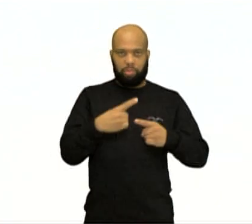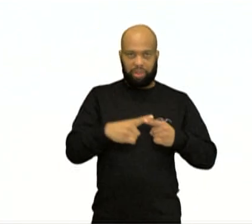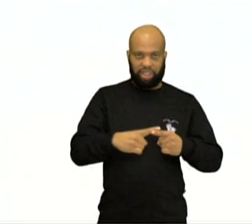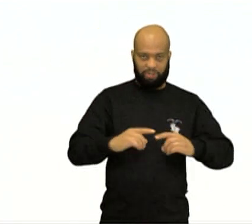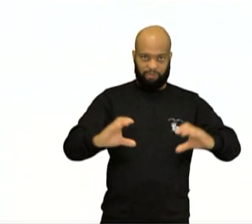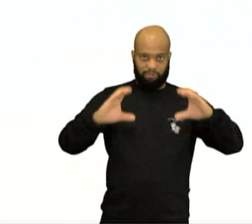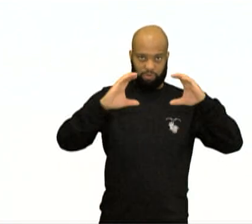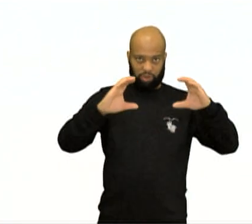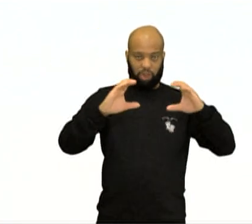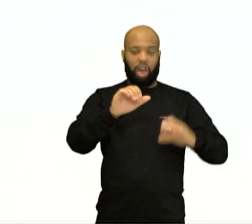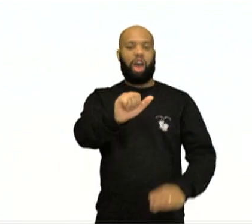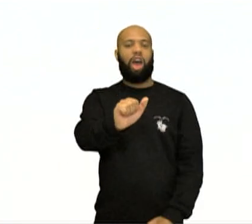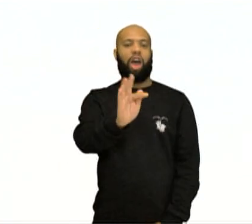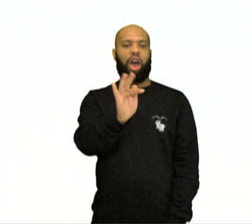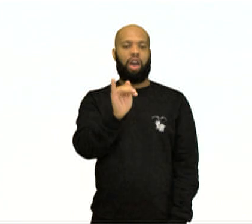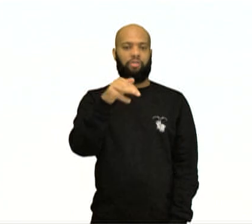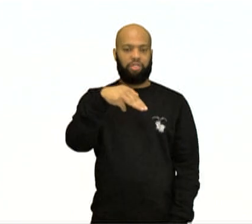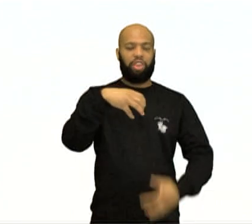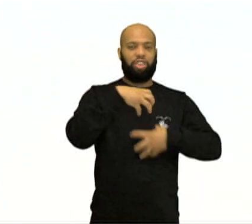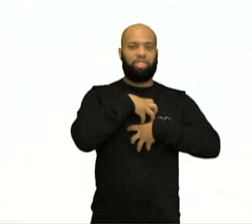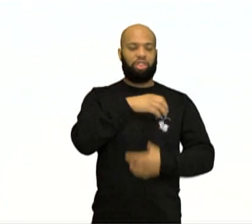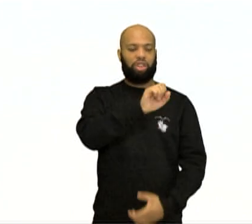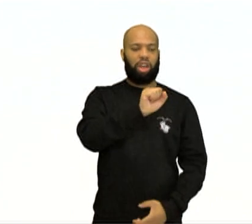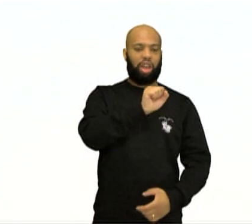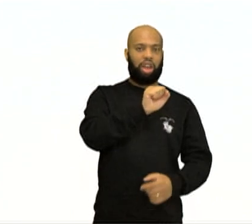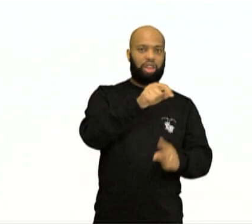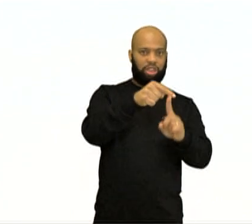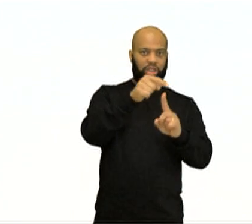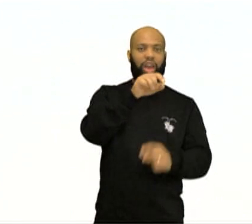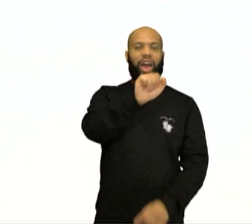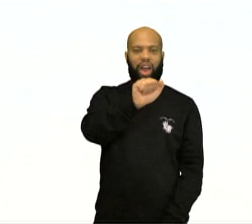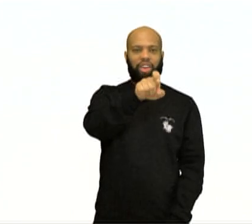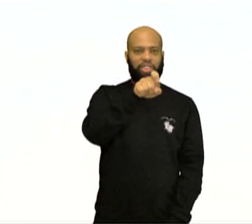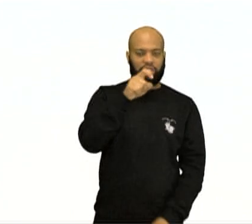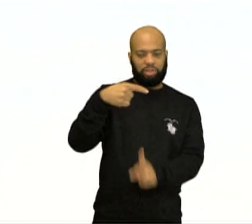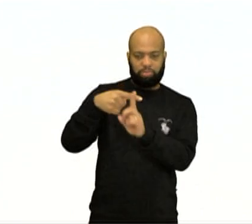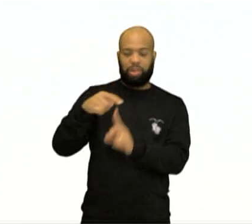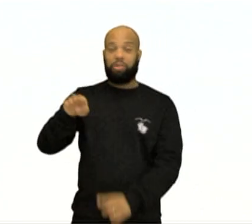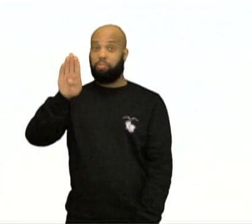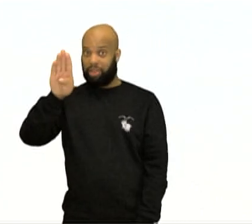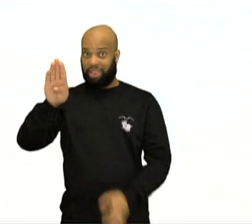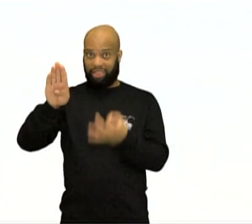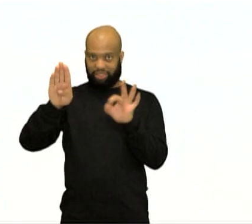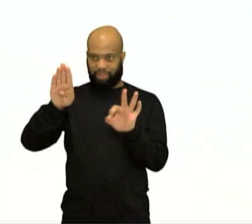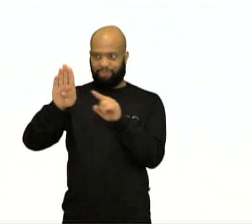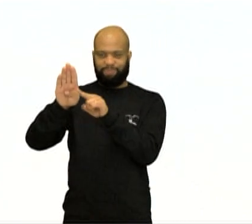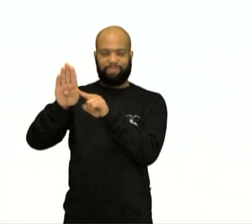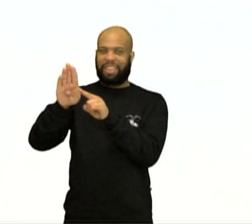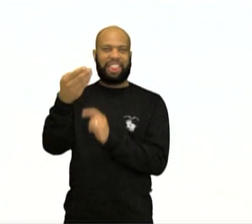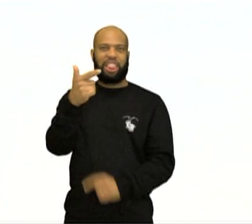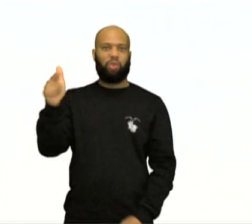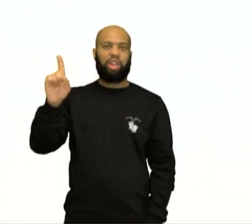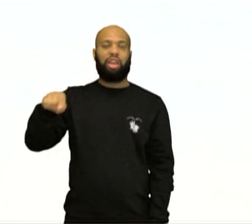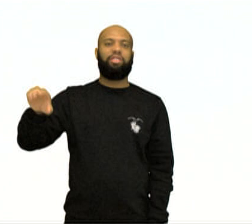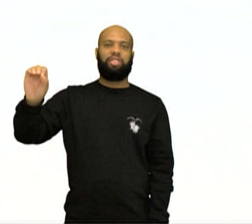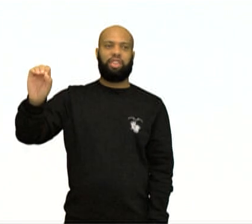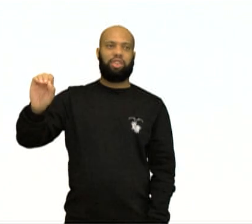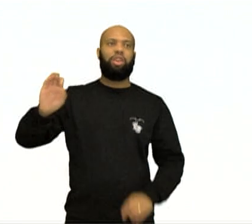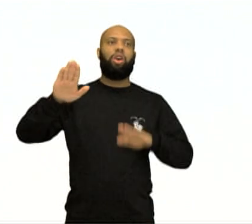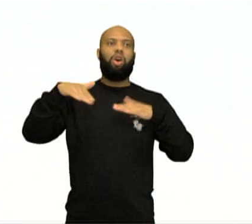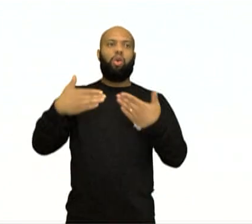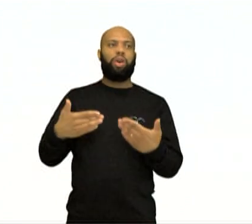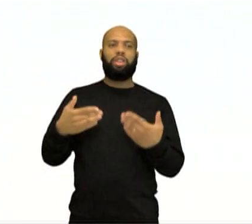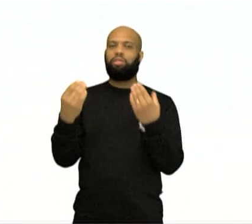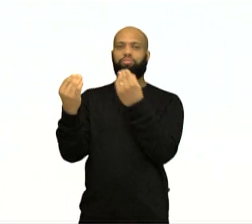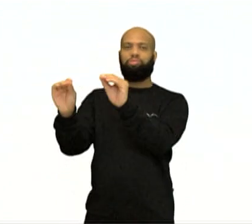x igual a ax mais b, lembra lá? O b é igual a zero, então nesse caso nem